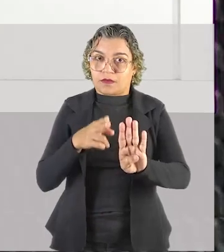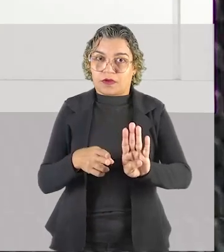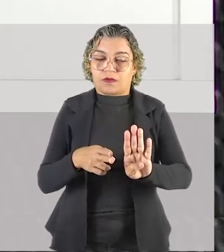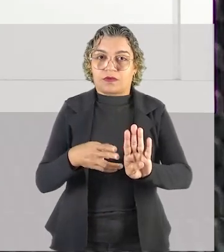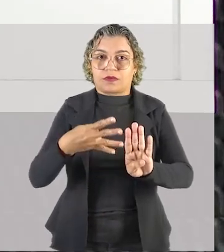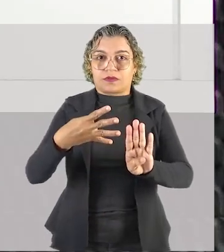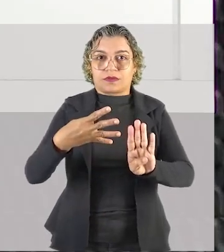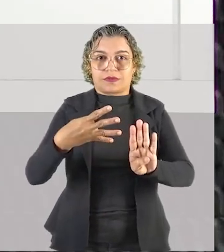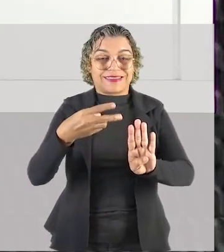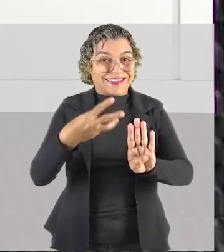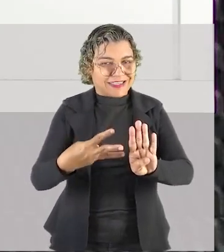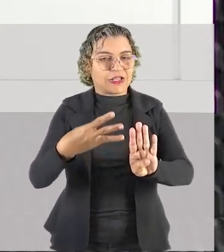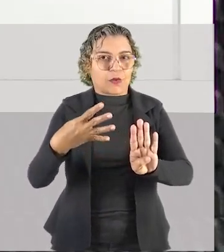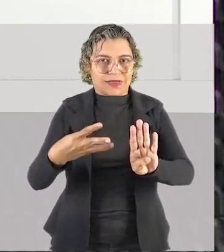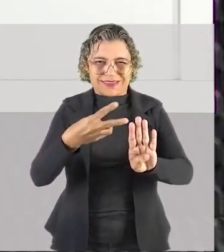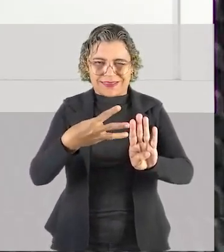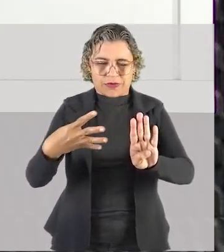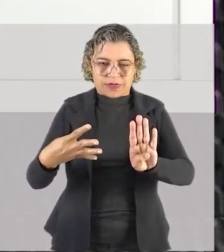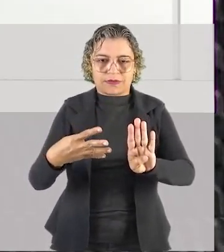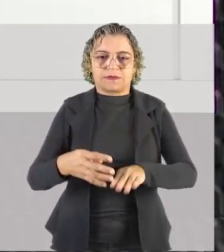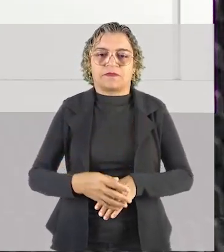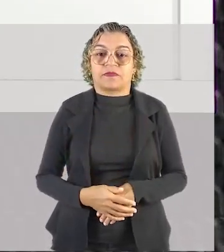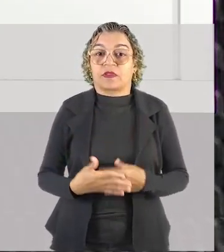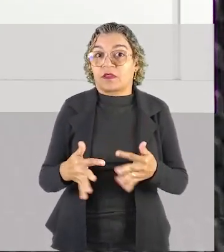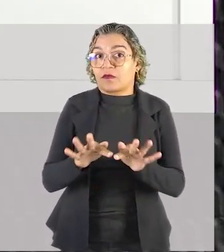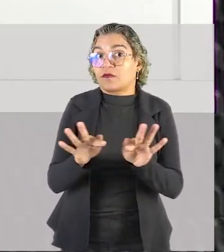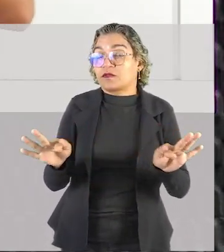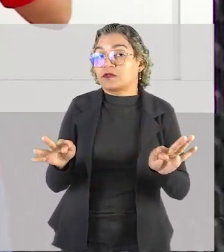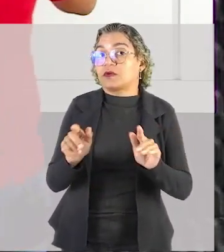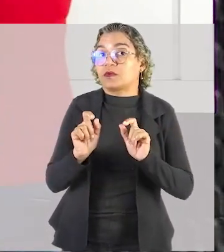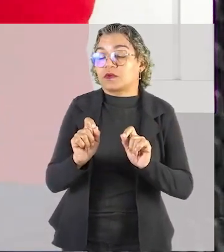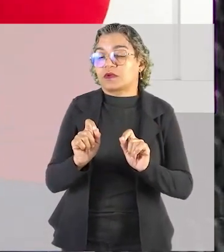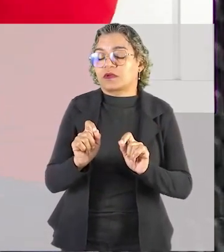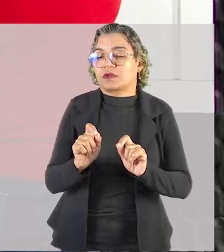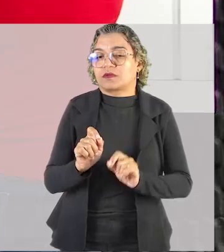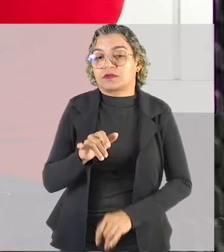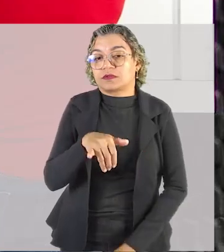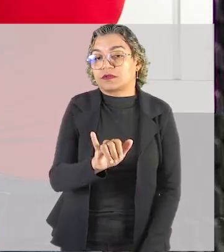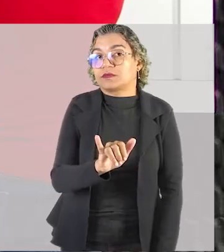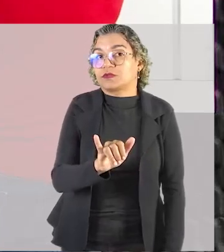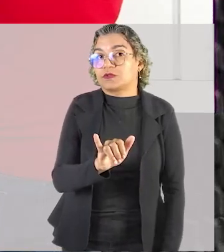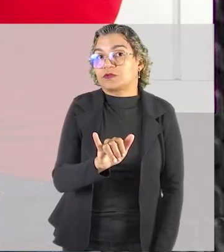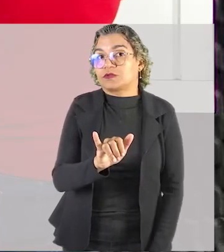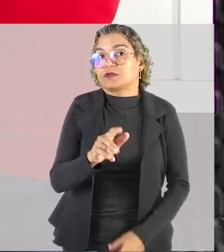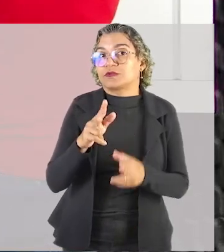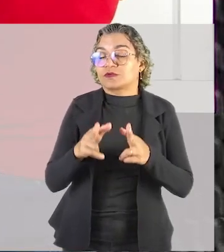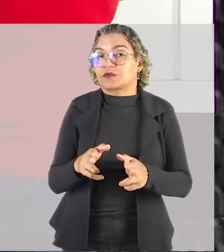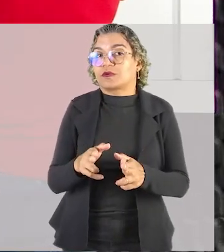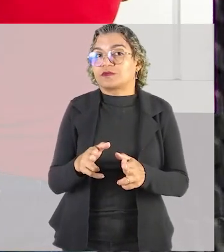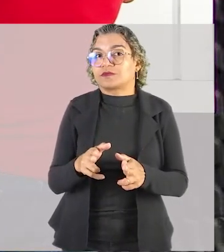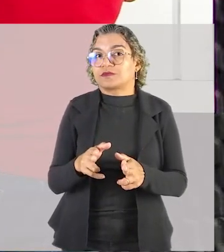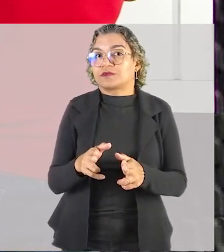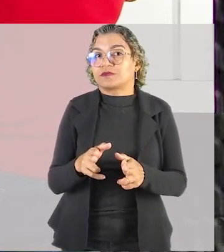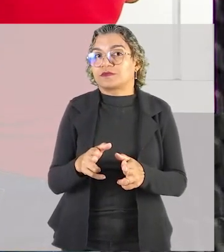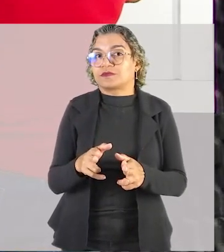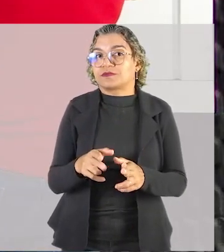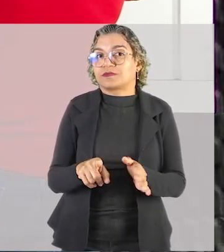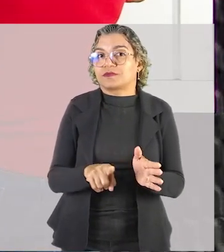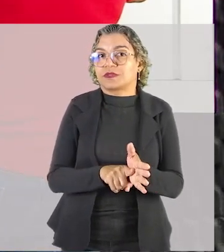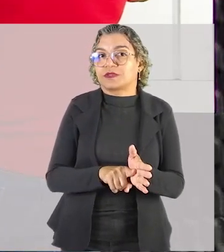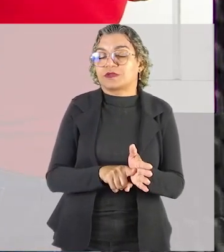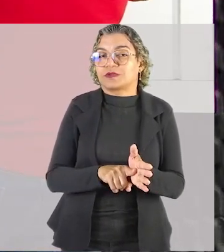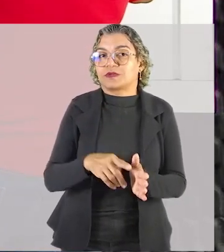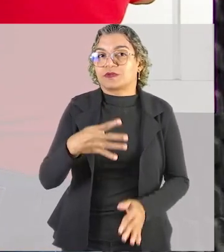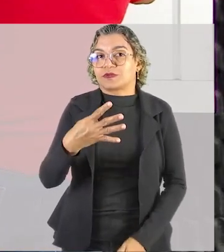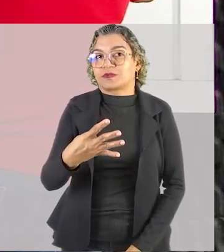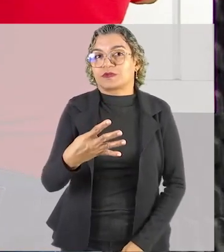certo? Beleza, turminha? Olha como fica a minha função. A função fica y igual a